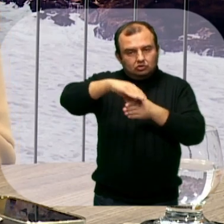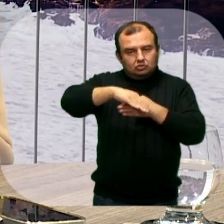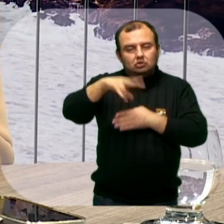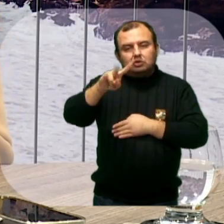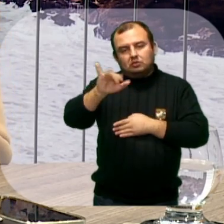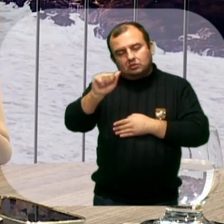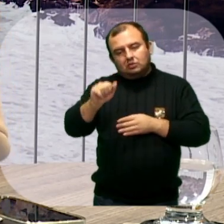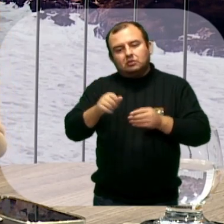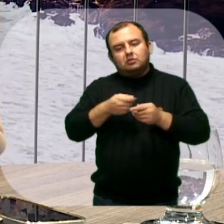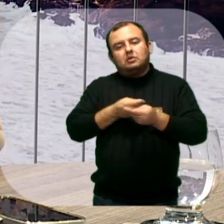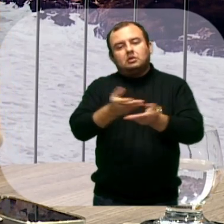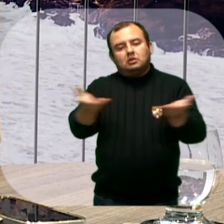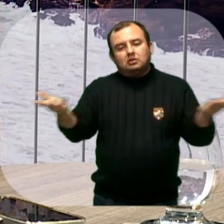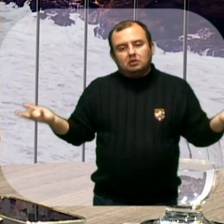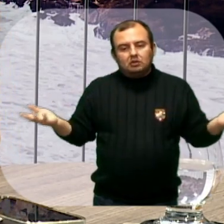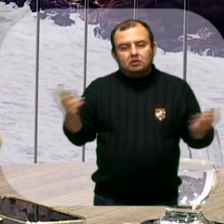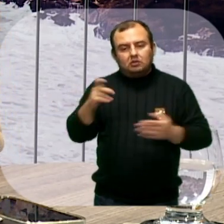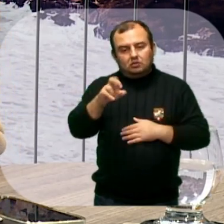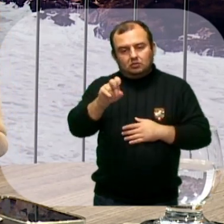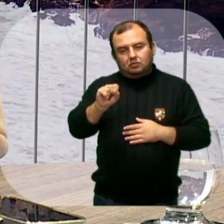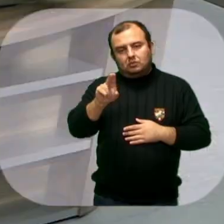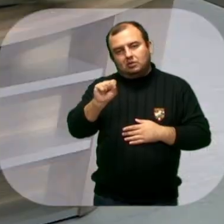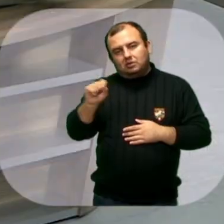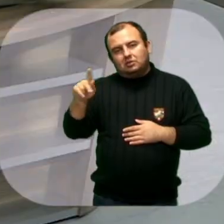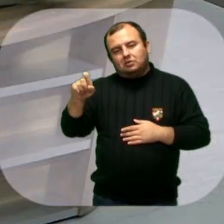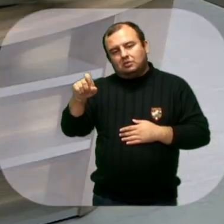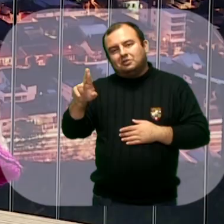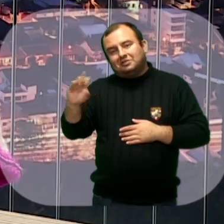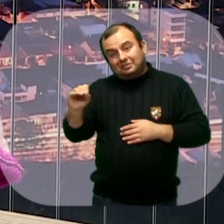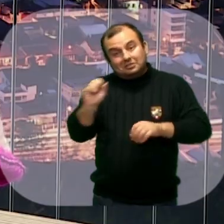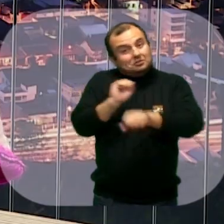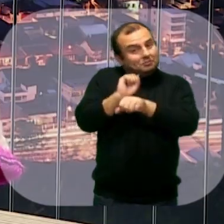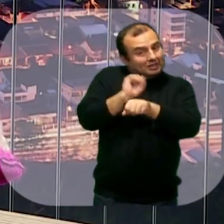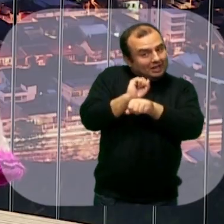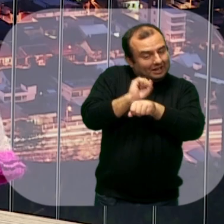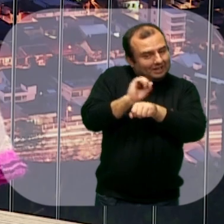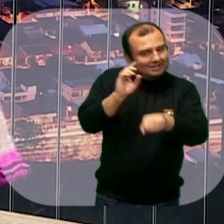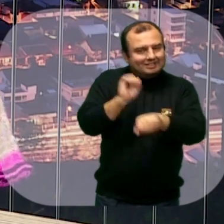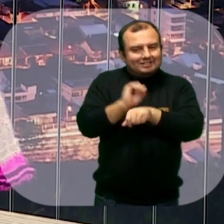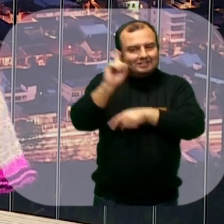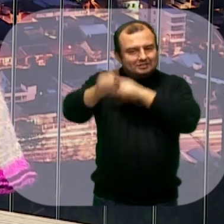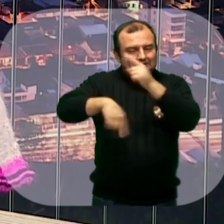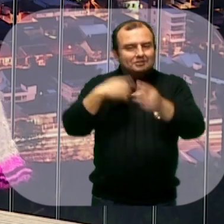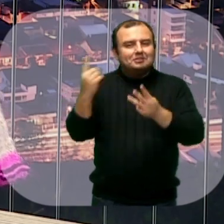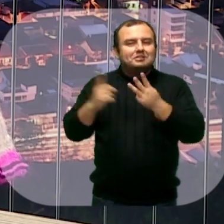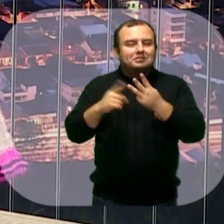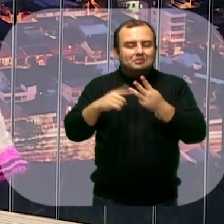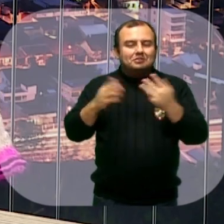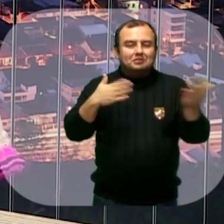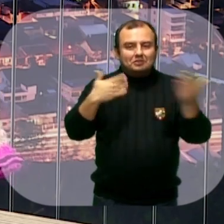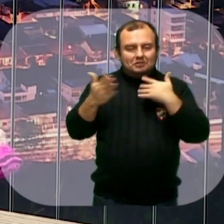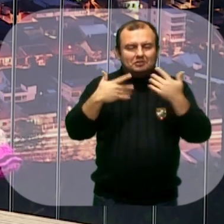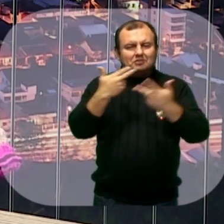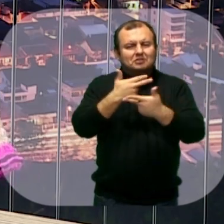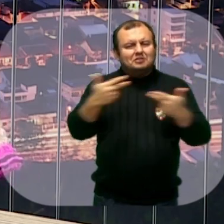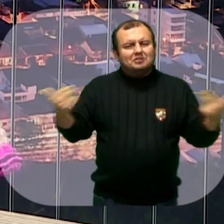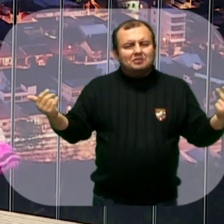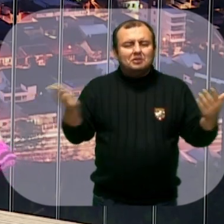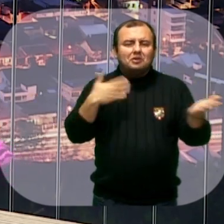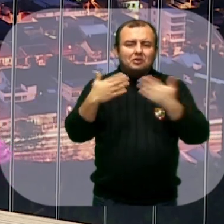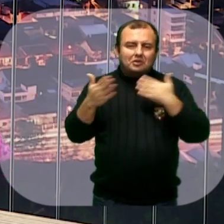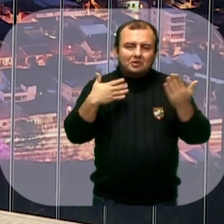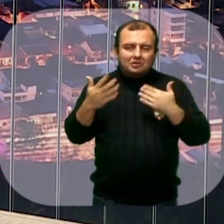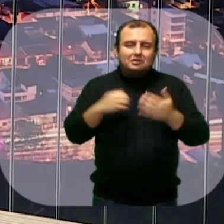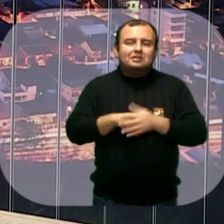que vai lançar os versos peixeiros. Aguardem. Aguardem. Aguardem também no próximo bloco. A gente ainda tem muita coisa boa